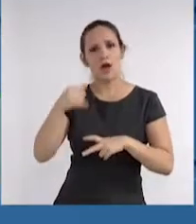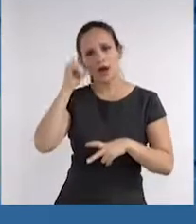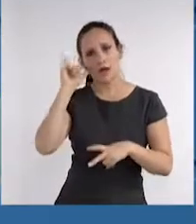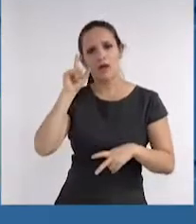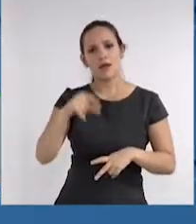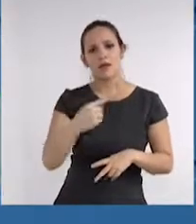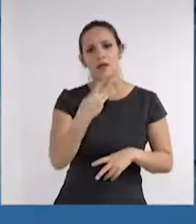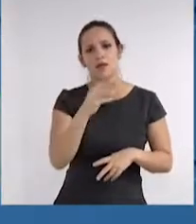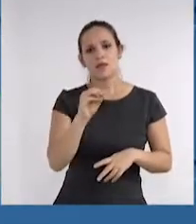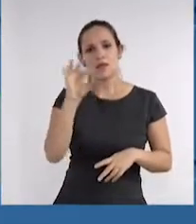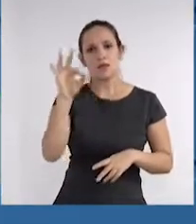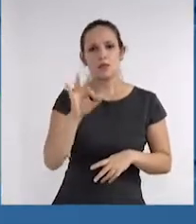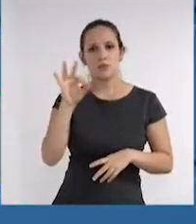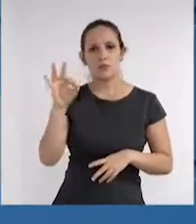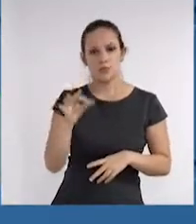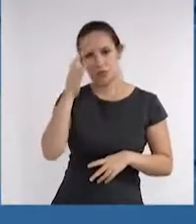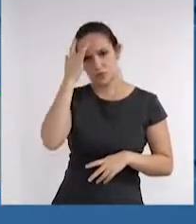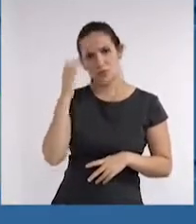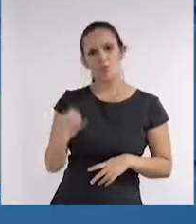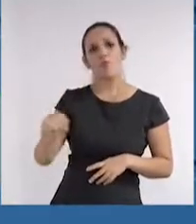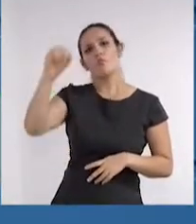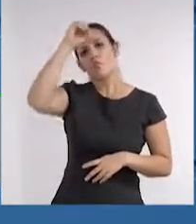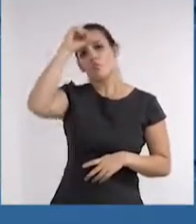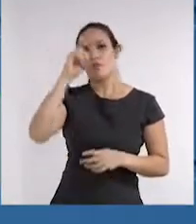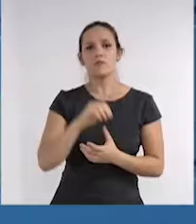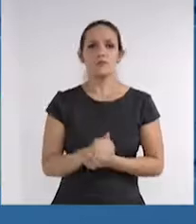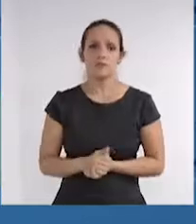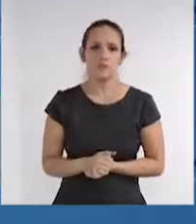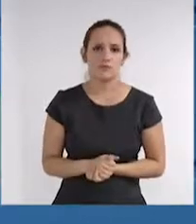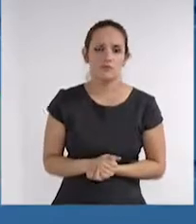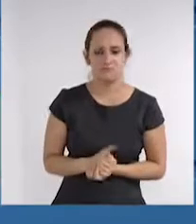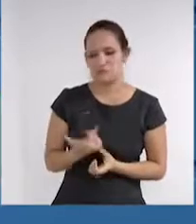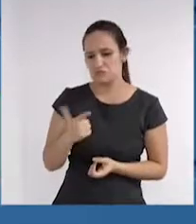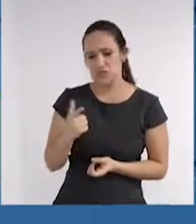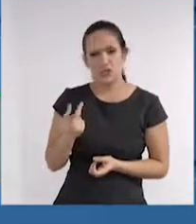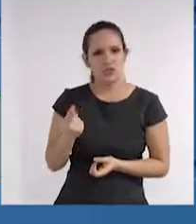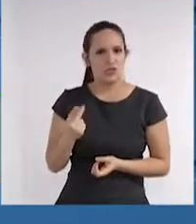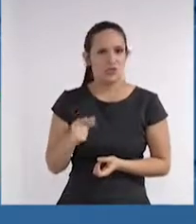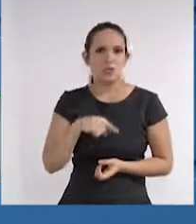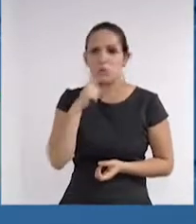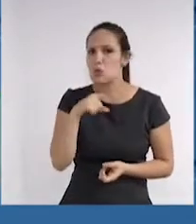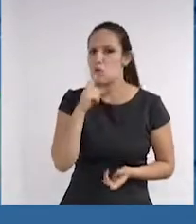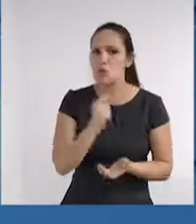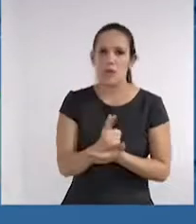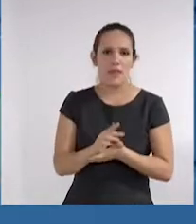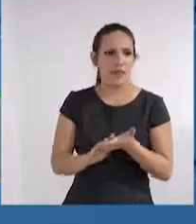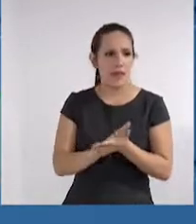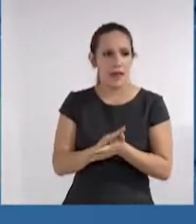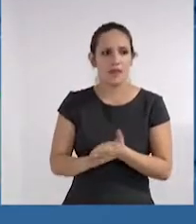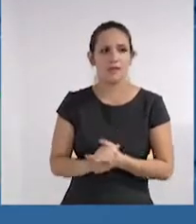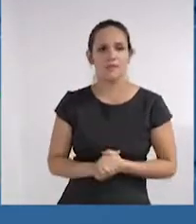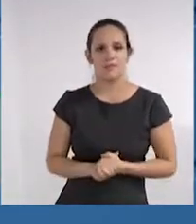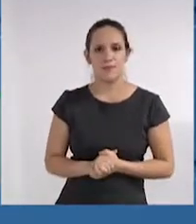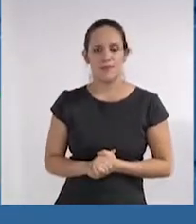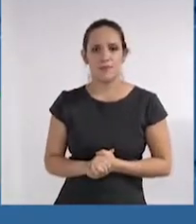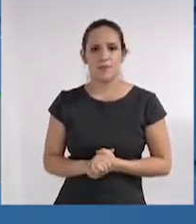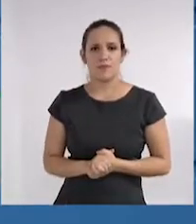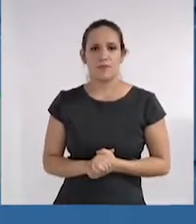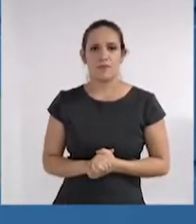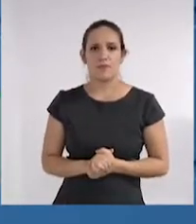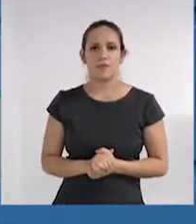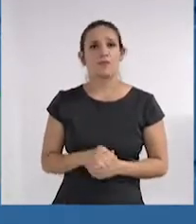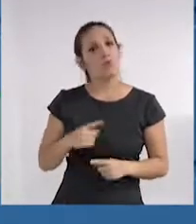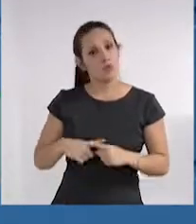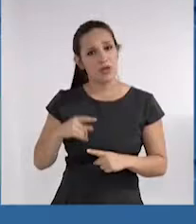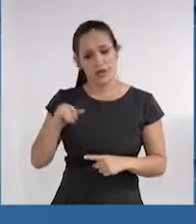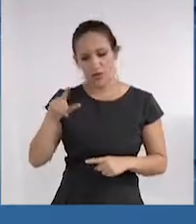pessoas inocentes que ficam lá, não tem condições de tocar nada, porque com o braço não se faz